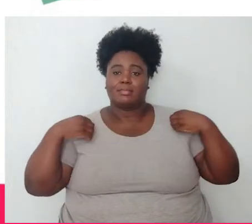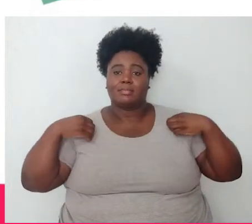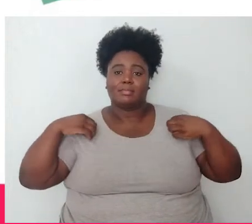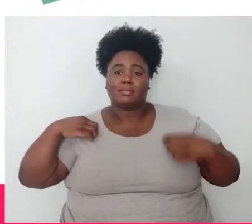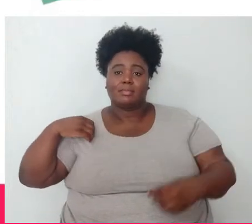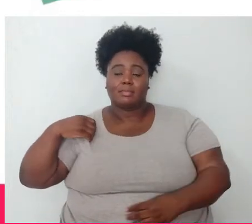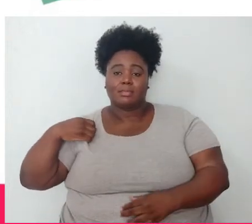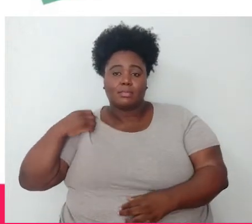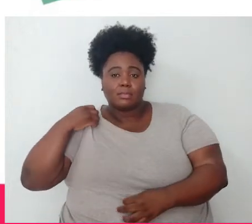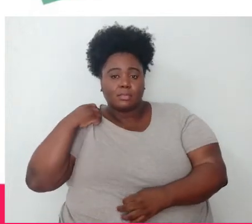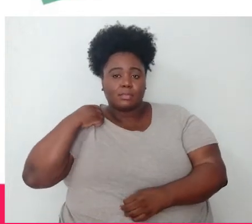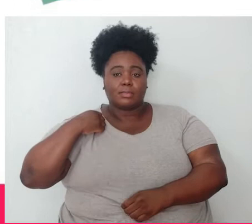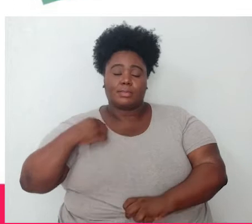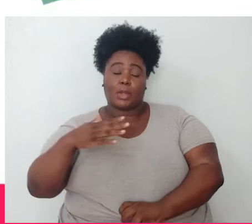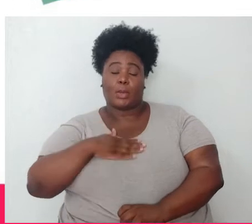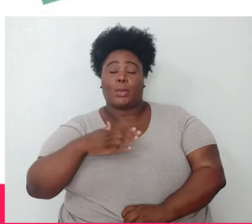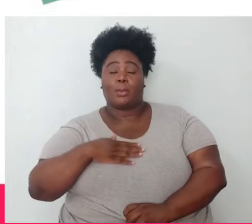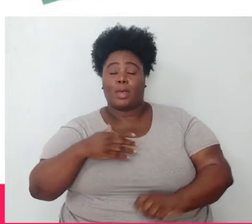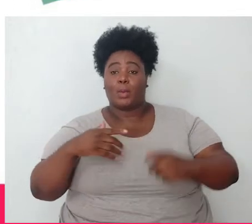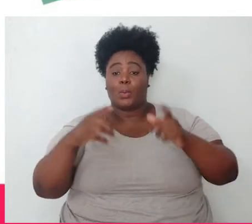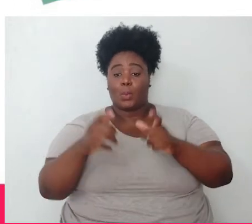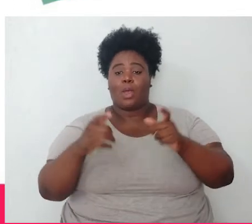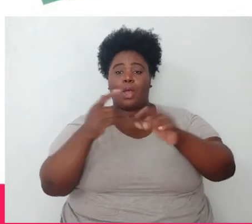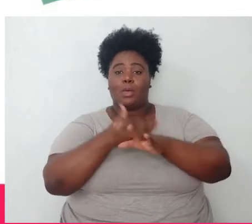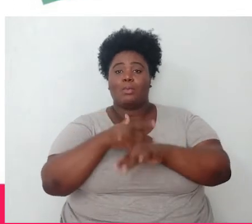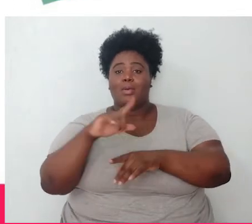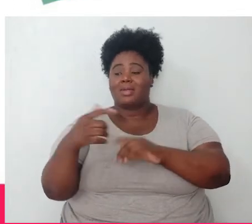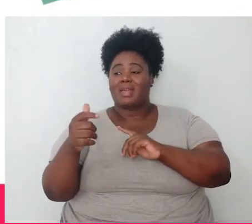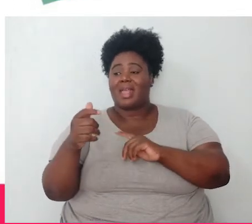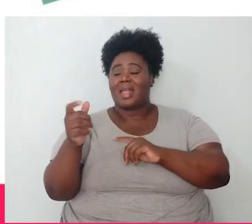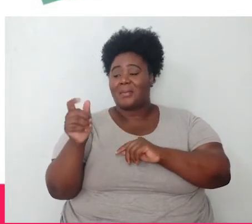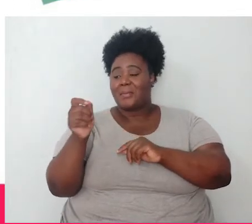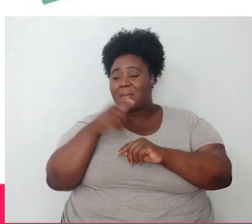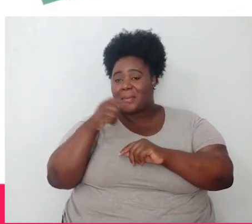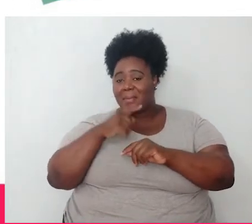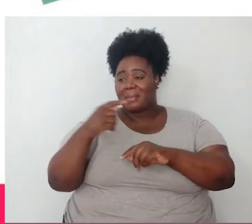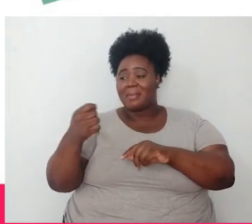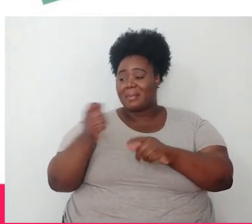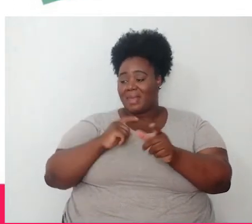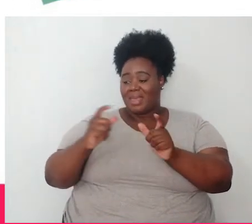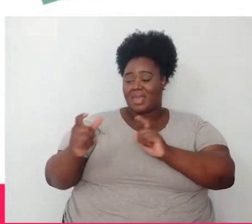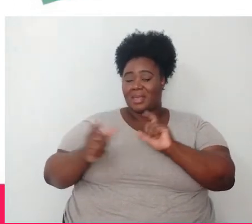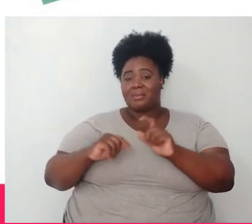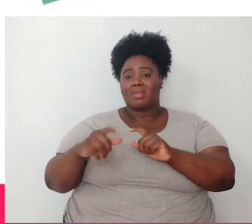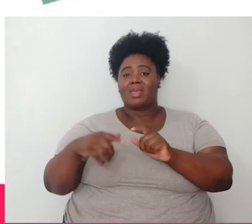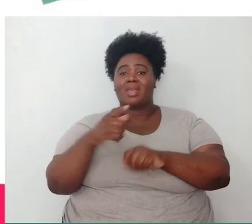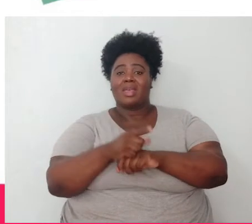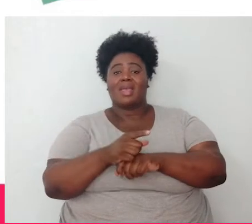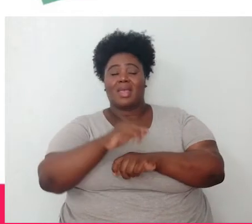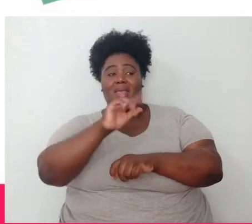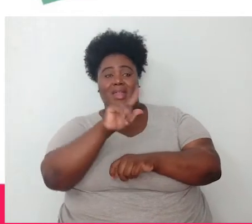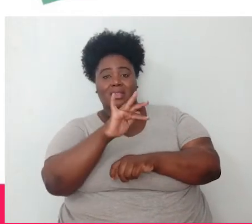espaço urbano, que sempre é o alvo de piadas, as piadinhas, sejam piadas com